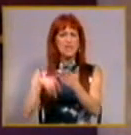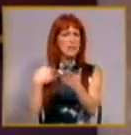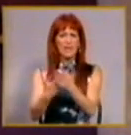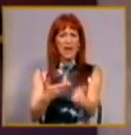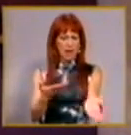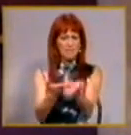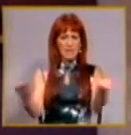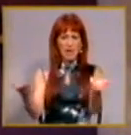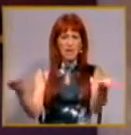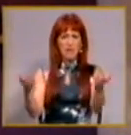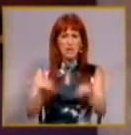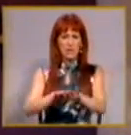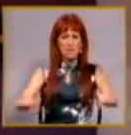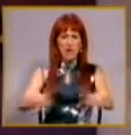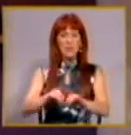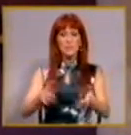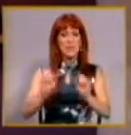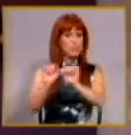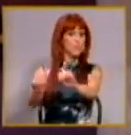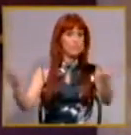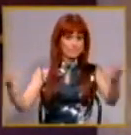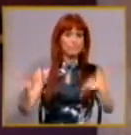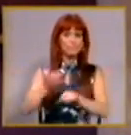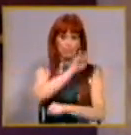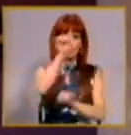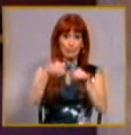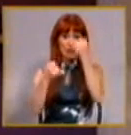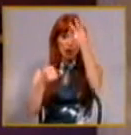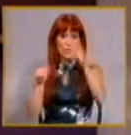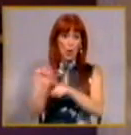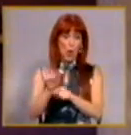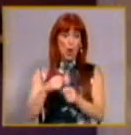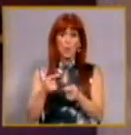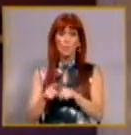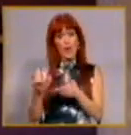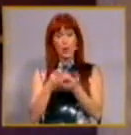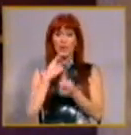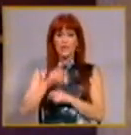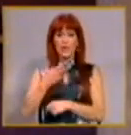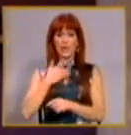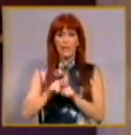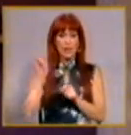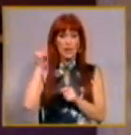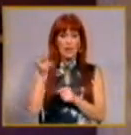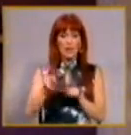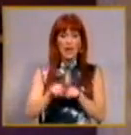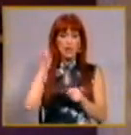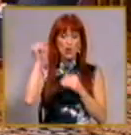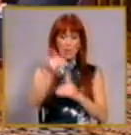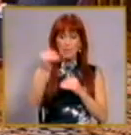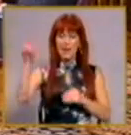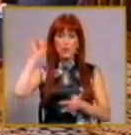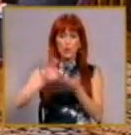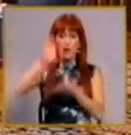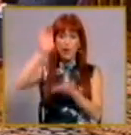colocado em cima da mesa. E sempre foi rejeitado também por estes três partidos, desde logo a renegociação da dívida, das suas taxas, dos seus prazos, dos seus